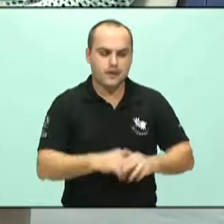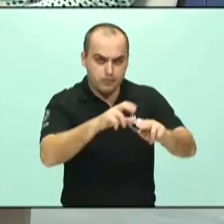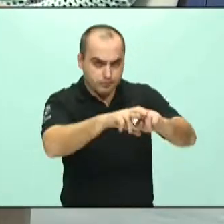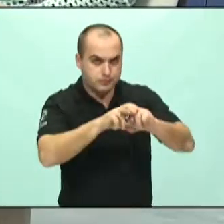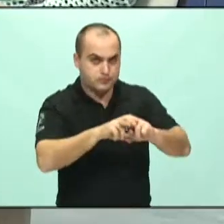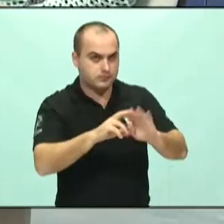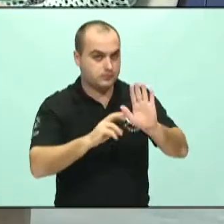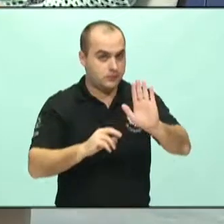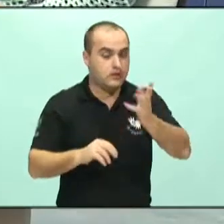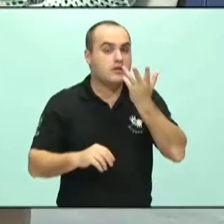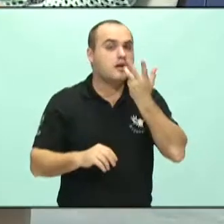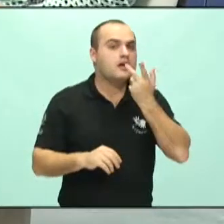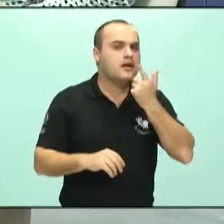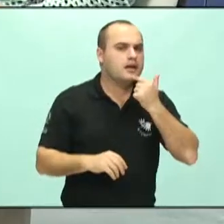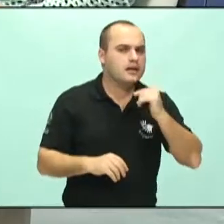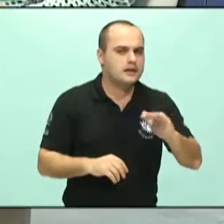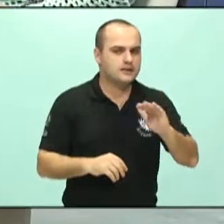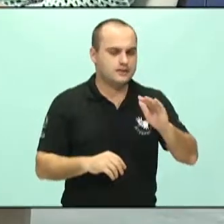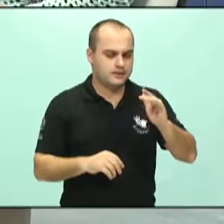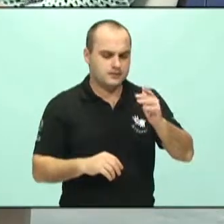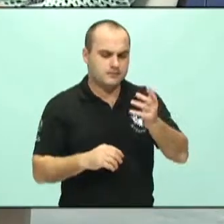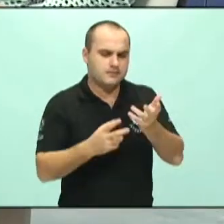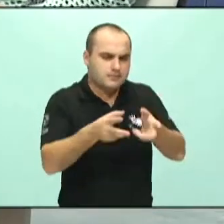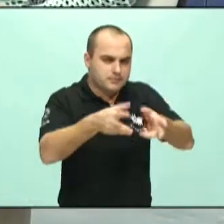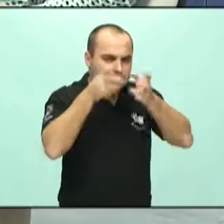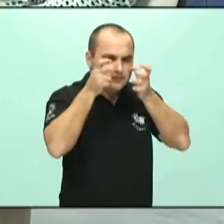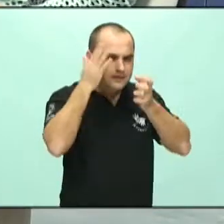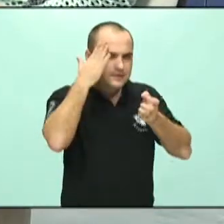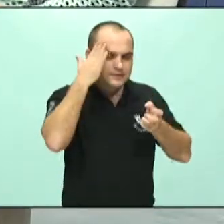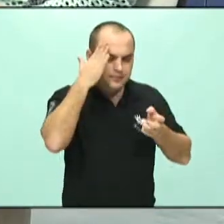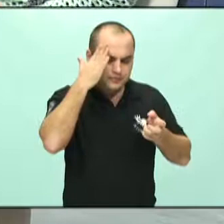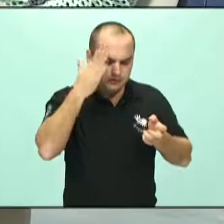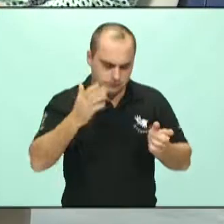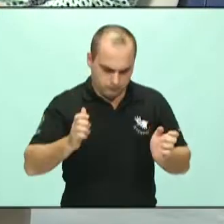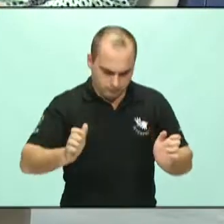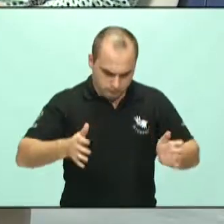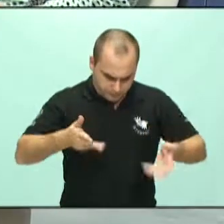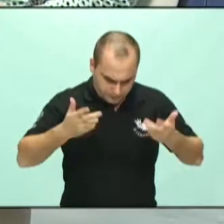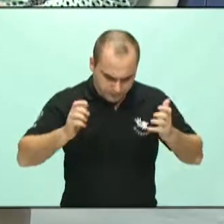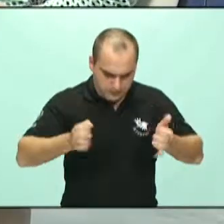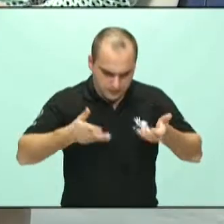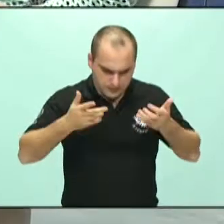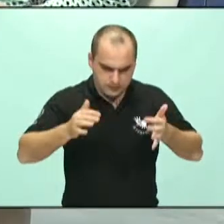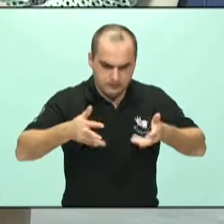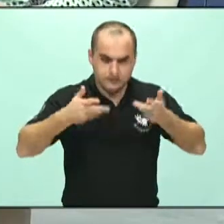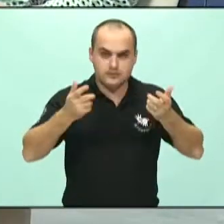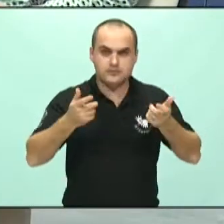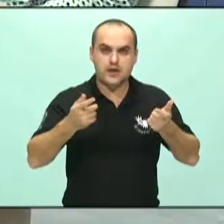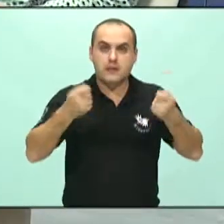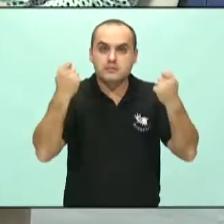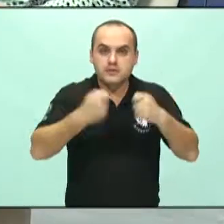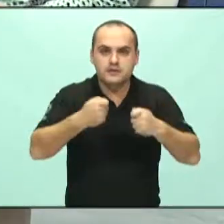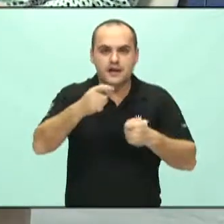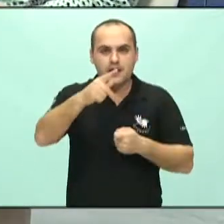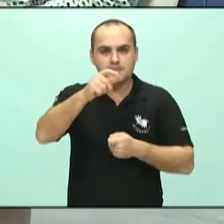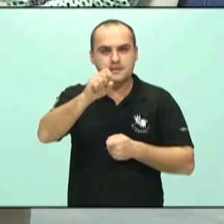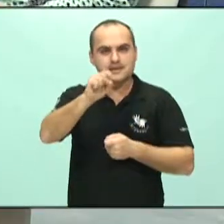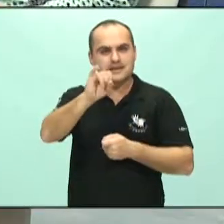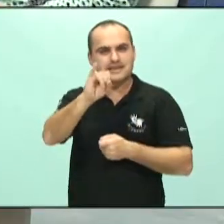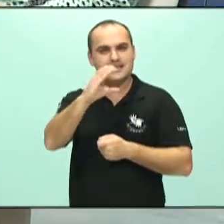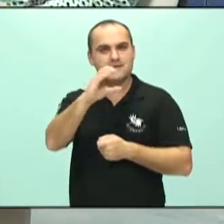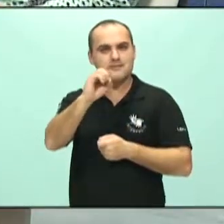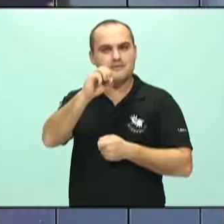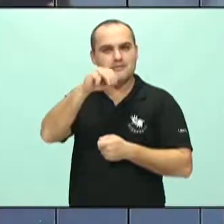seja, do amadurecimento motor da criança, para ela poder aprender uma escrita, ela precisa da psicomotricidade fina, ela precisa